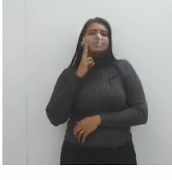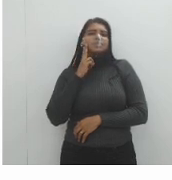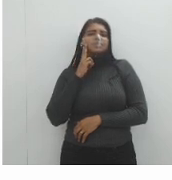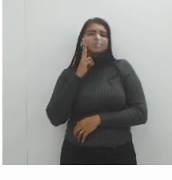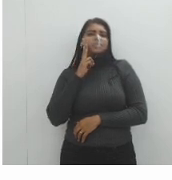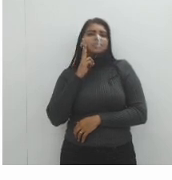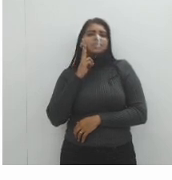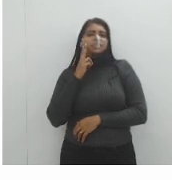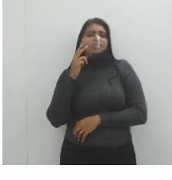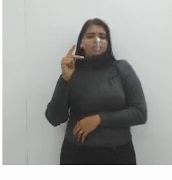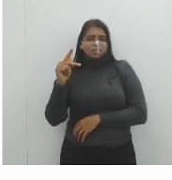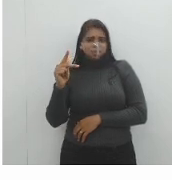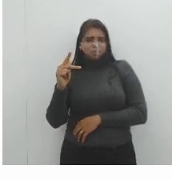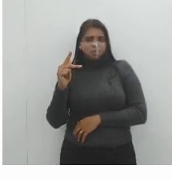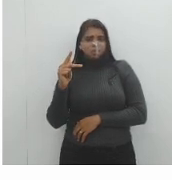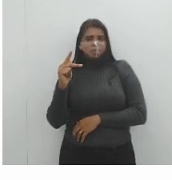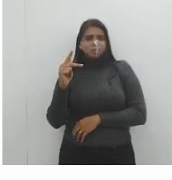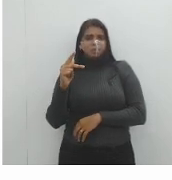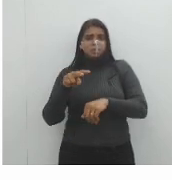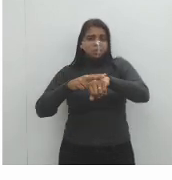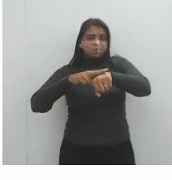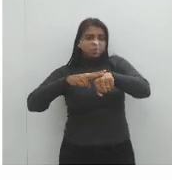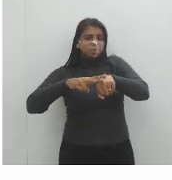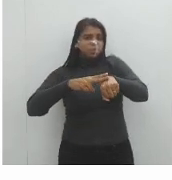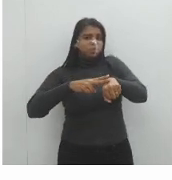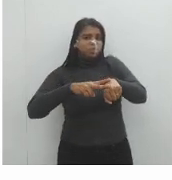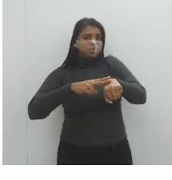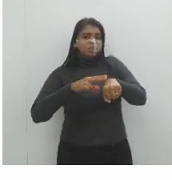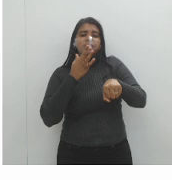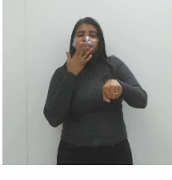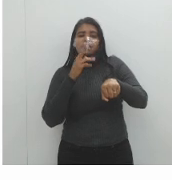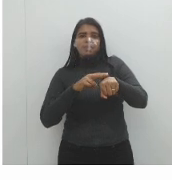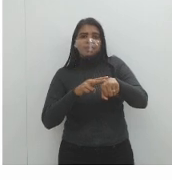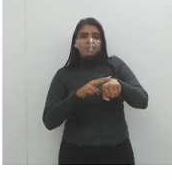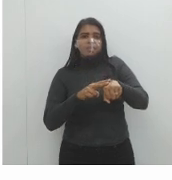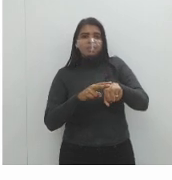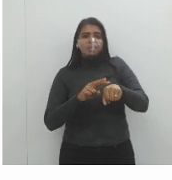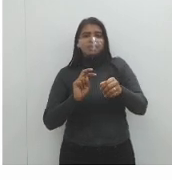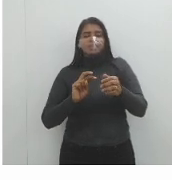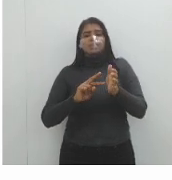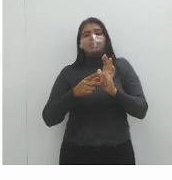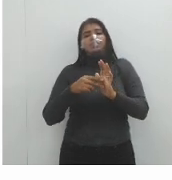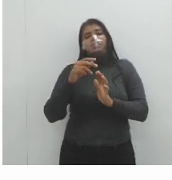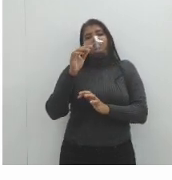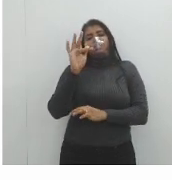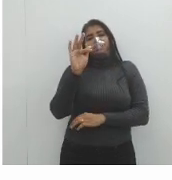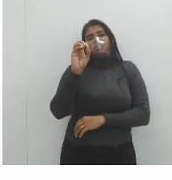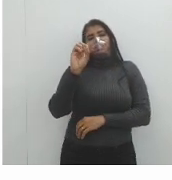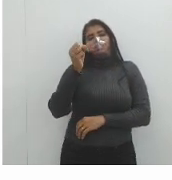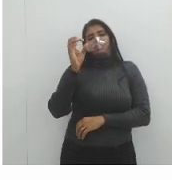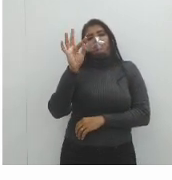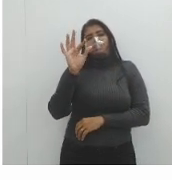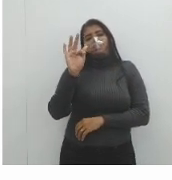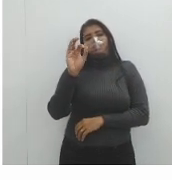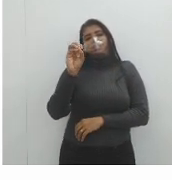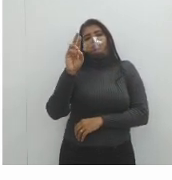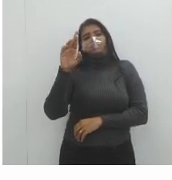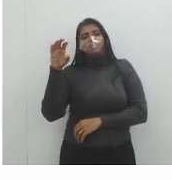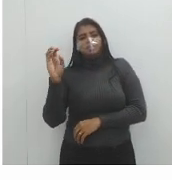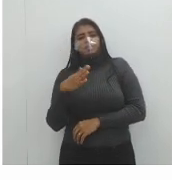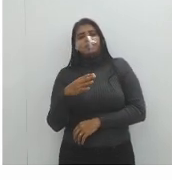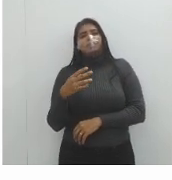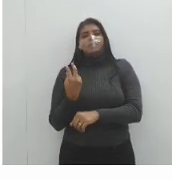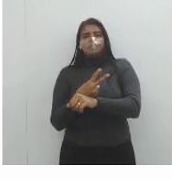químico? P, que é o fósforo. Vamos localizar agora o elemento químico que está na